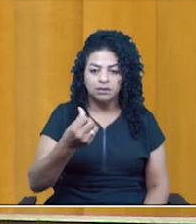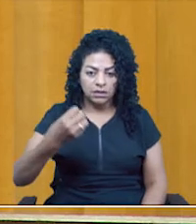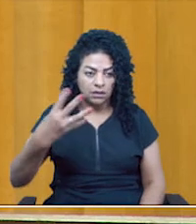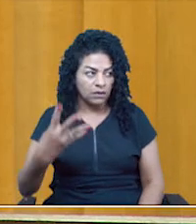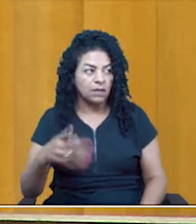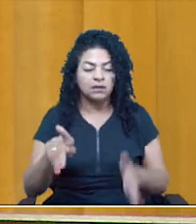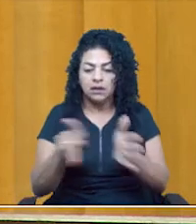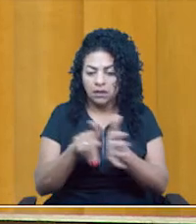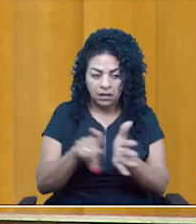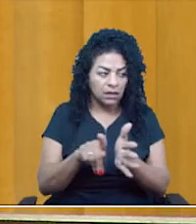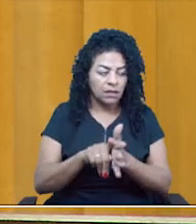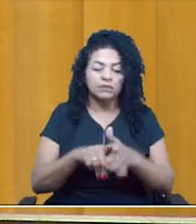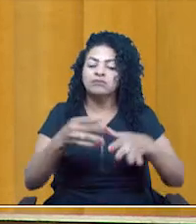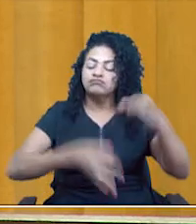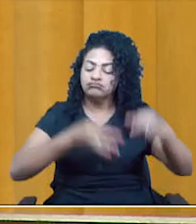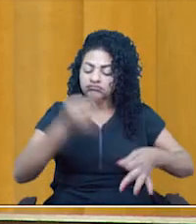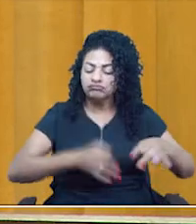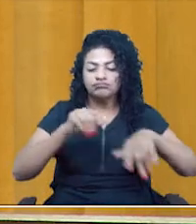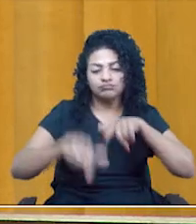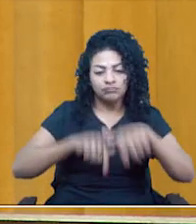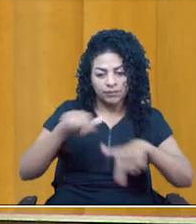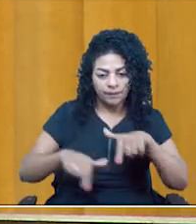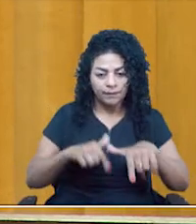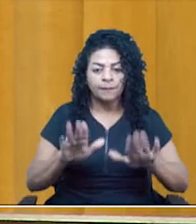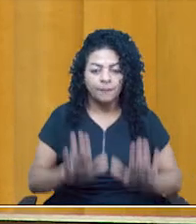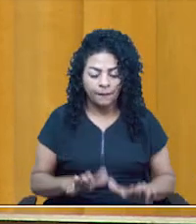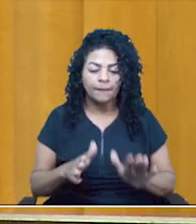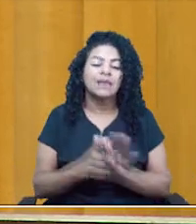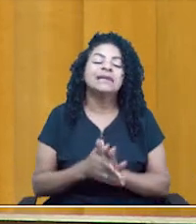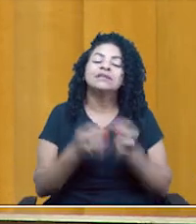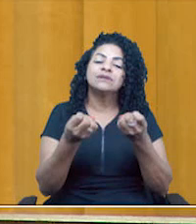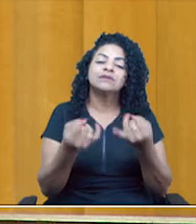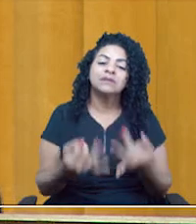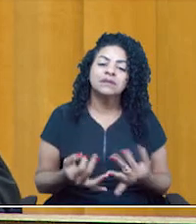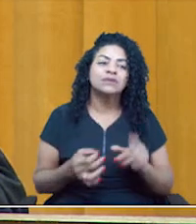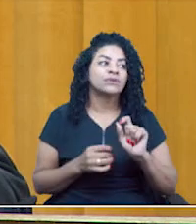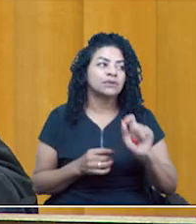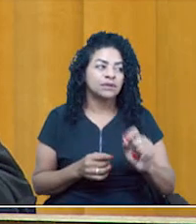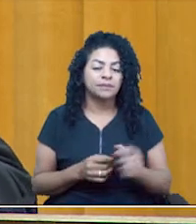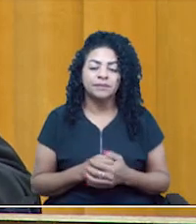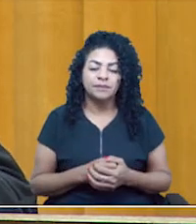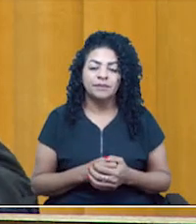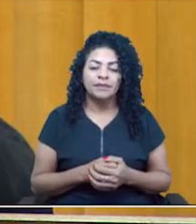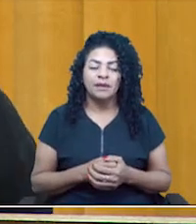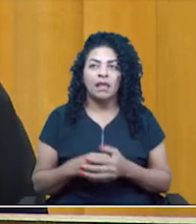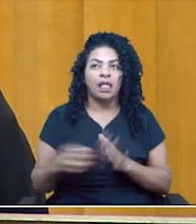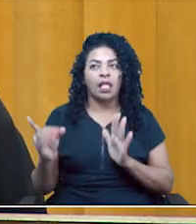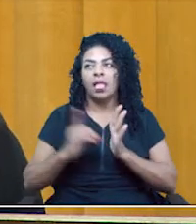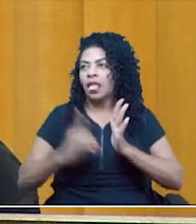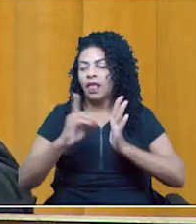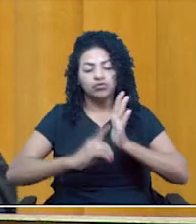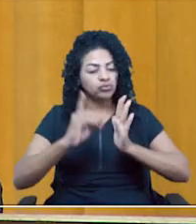para ela lá, desembargadora Salise. Eu estou dizendo até as páginas. Eu não quero trazer dado tribunal a tribunal,